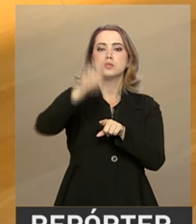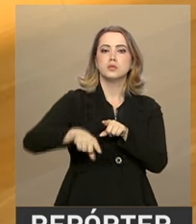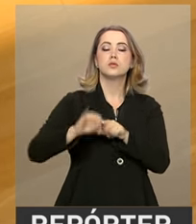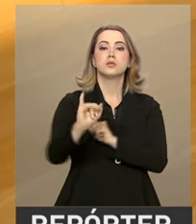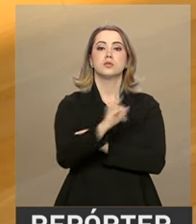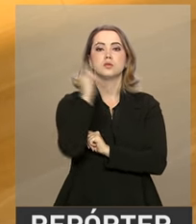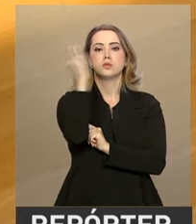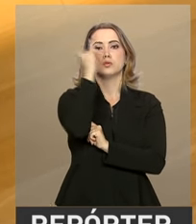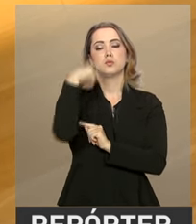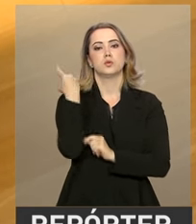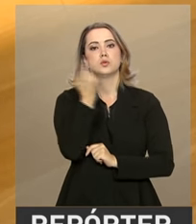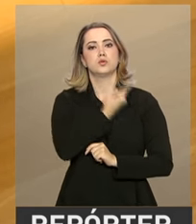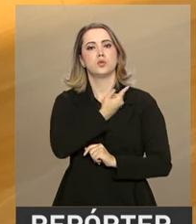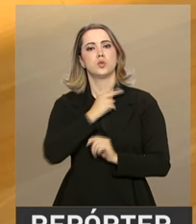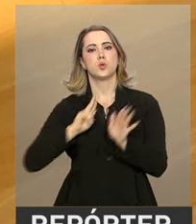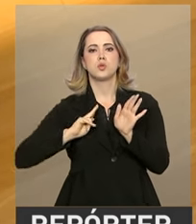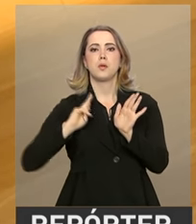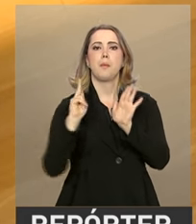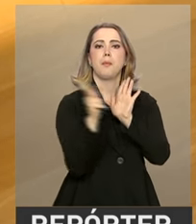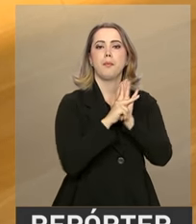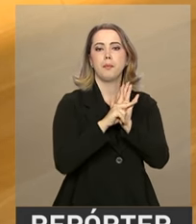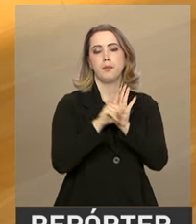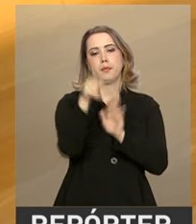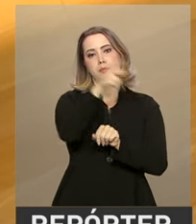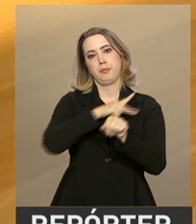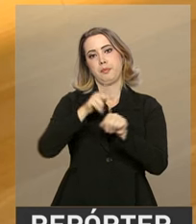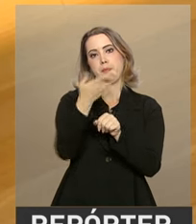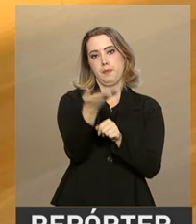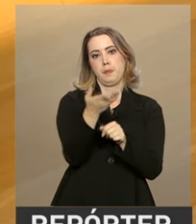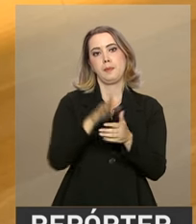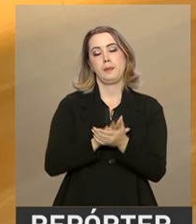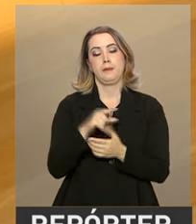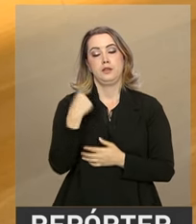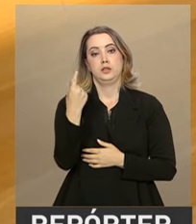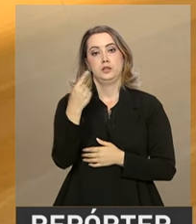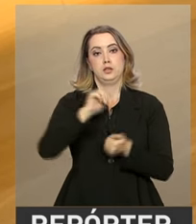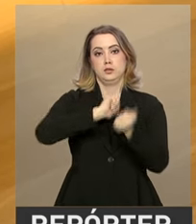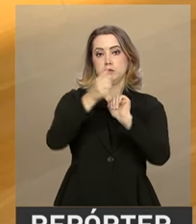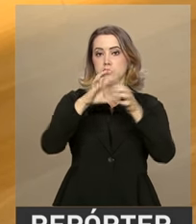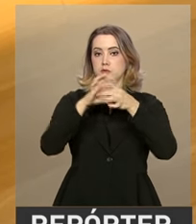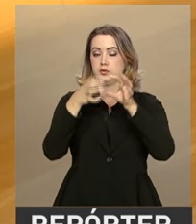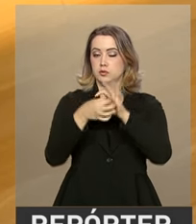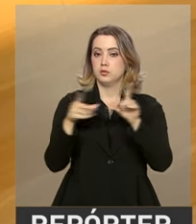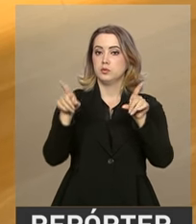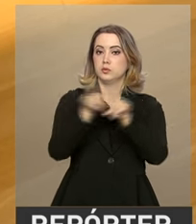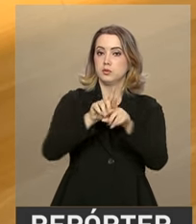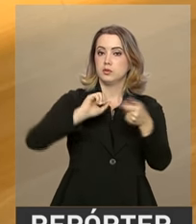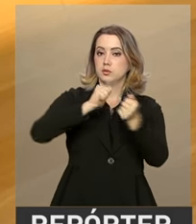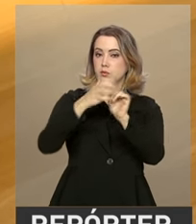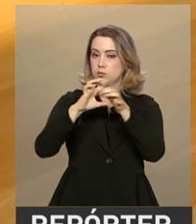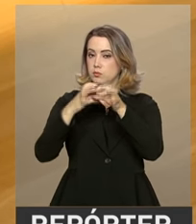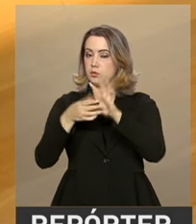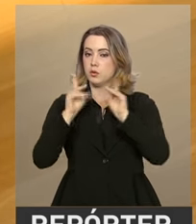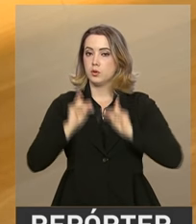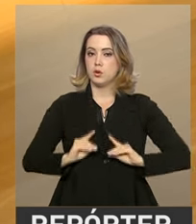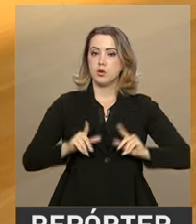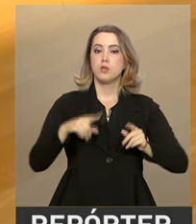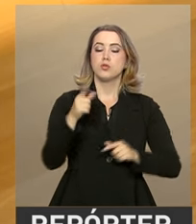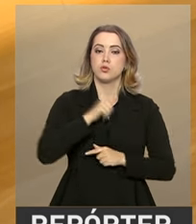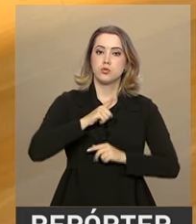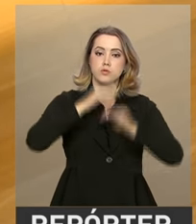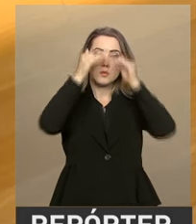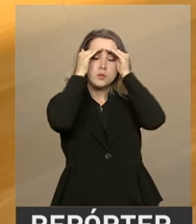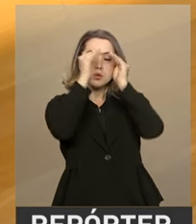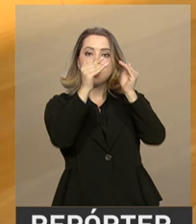essencial da nossa própria identidade. Nas Olimpíadas e Paralimpíadas do Rio, tivemos a honra de receber a